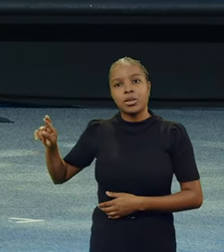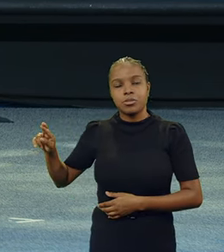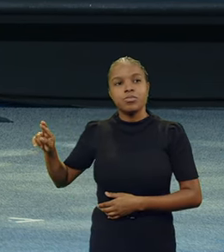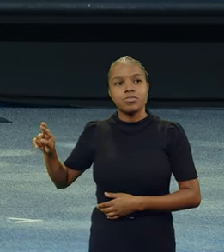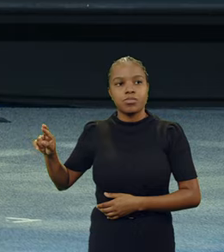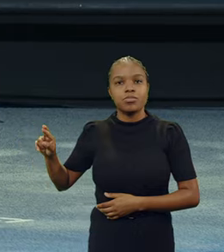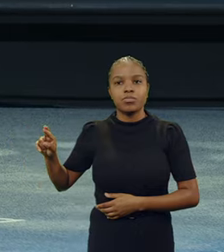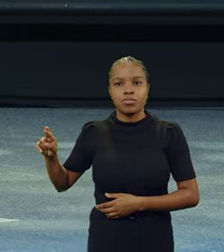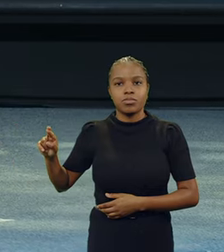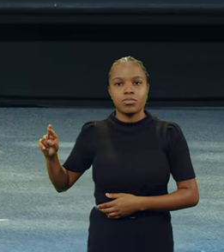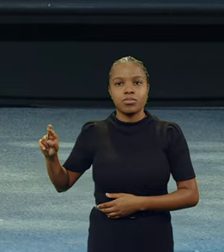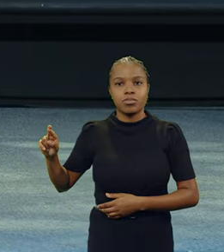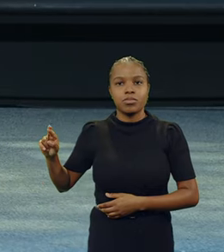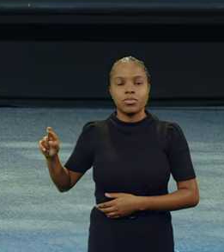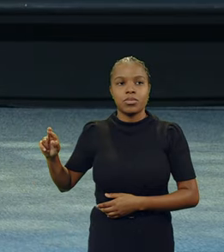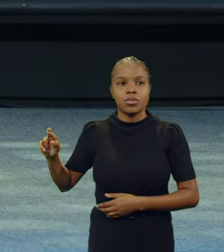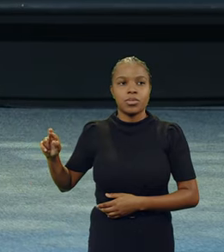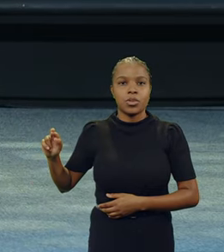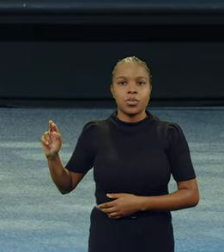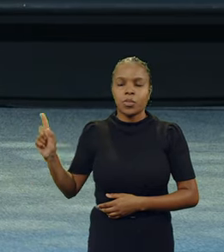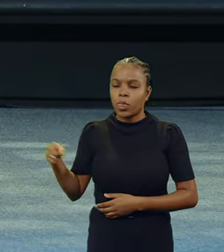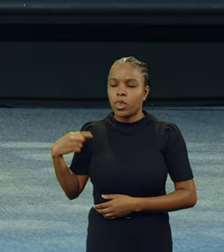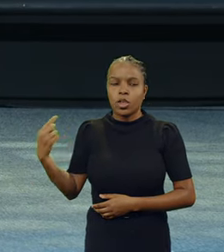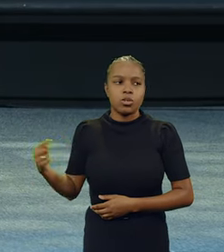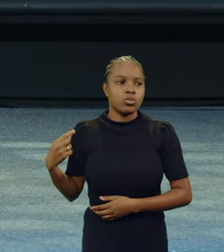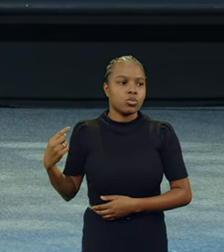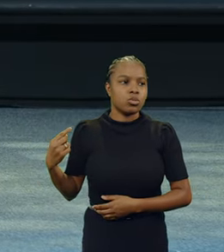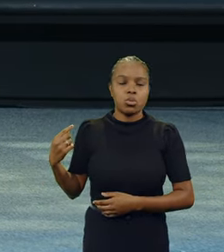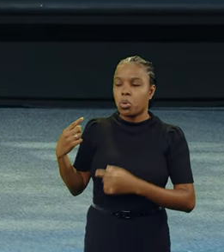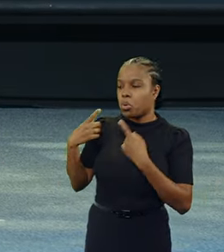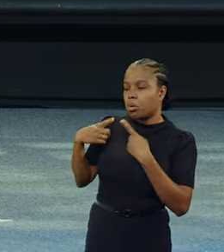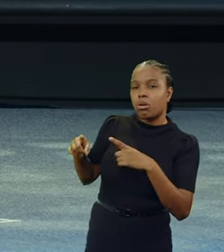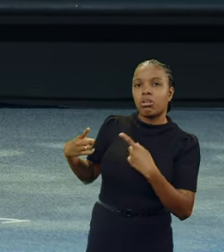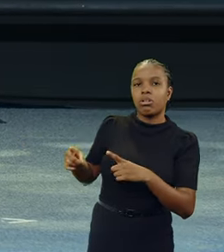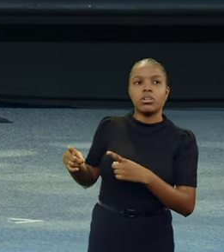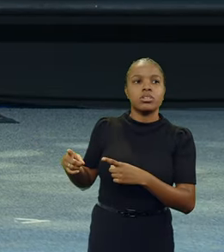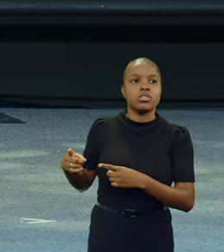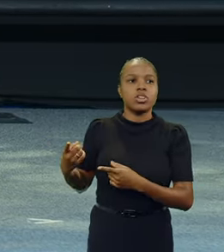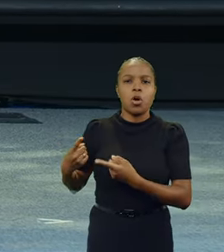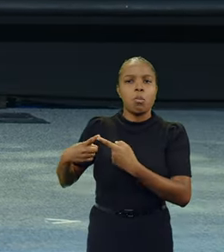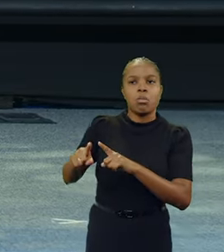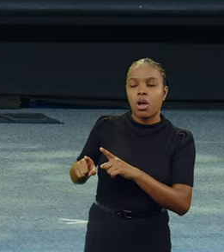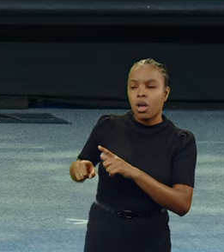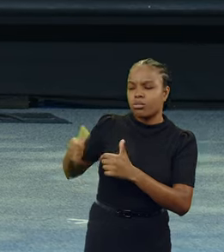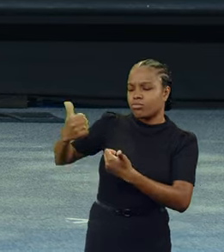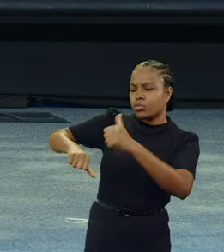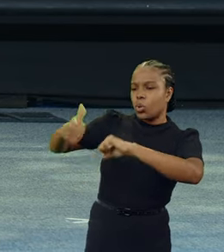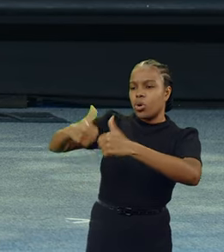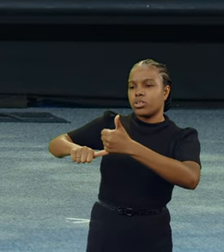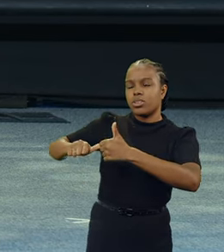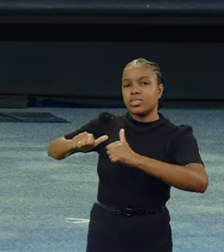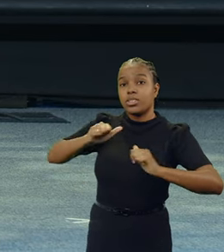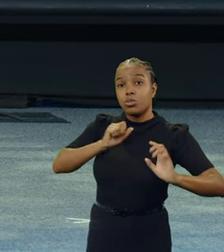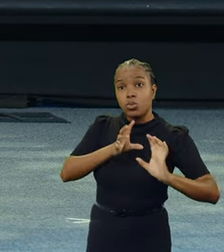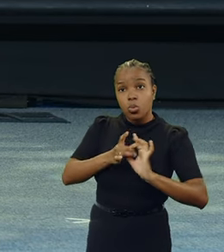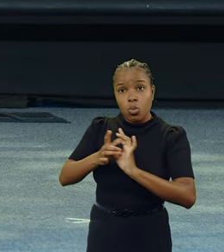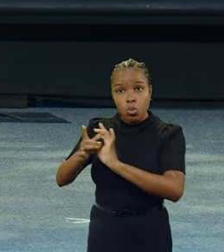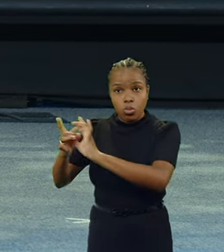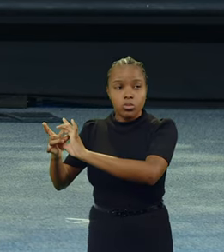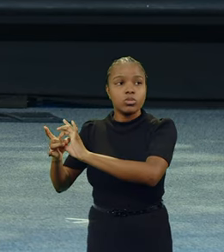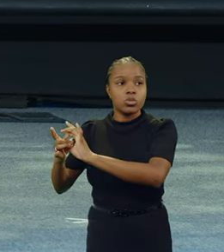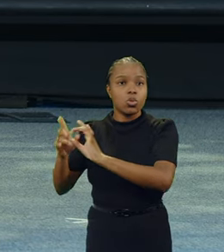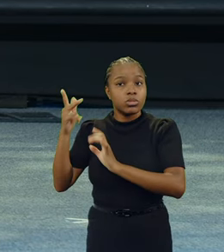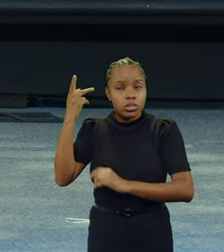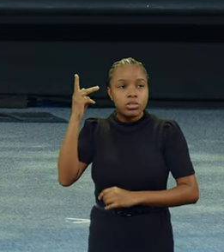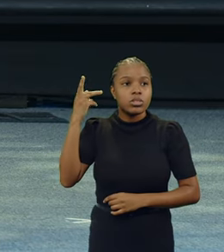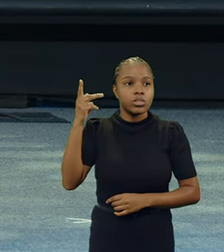que muitas vezes nós criticamos sem analisar o contexto histórico e o